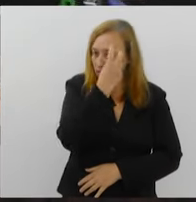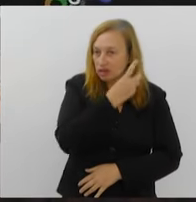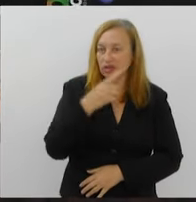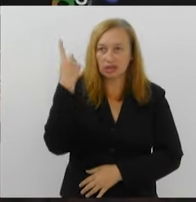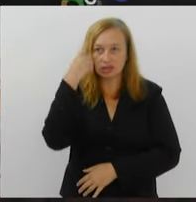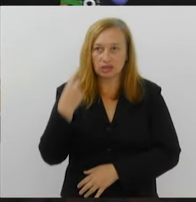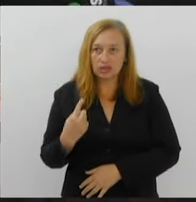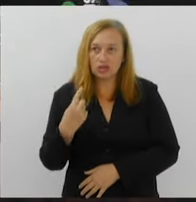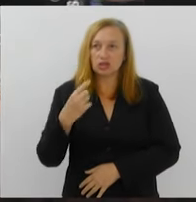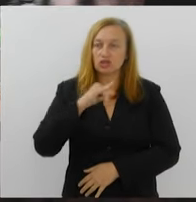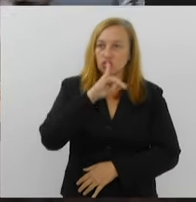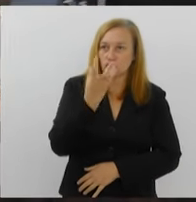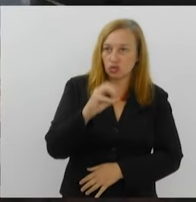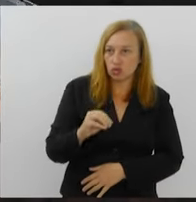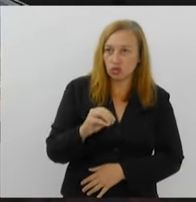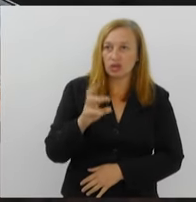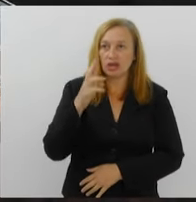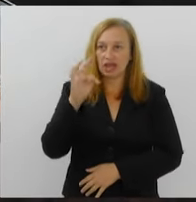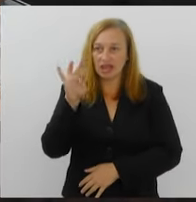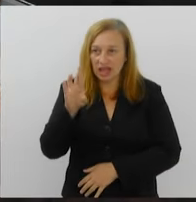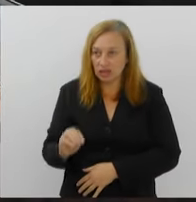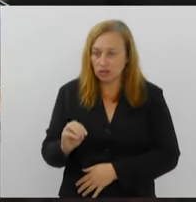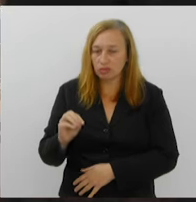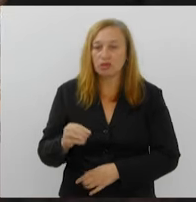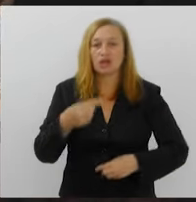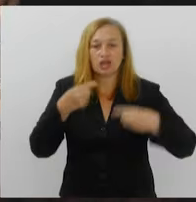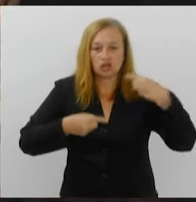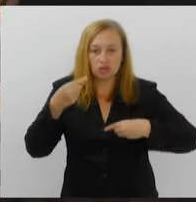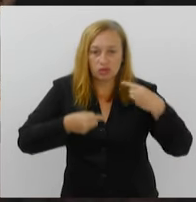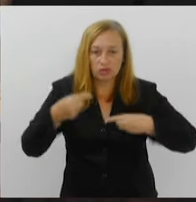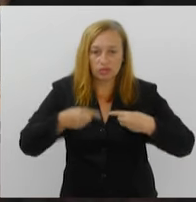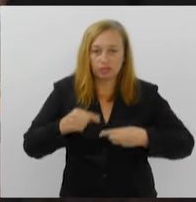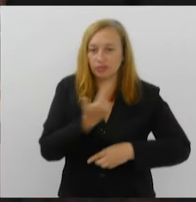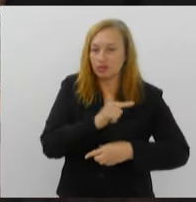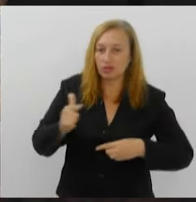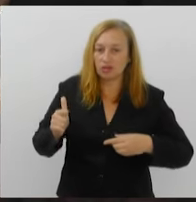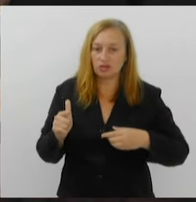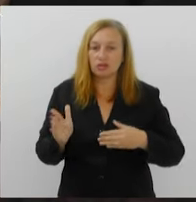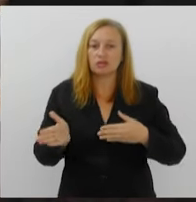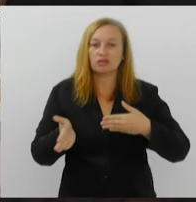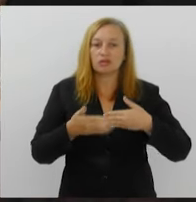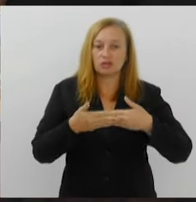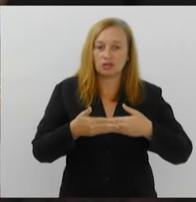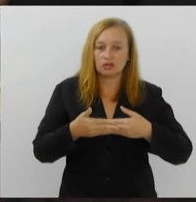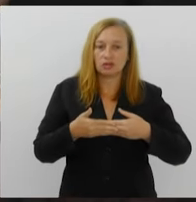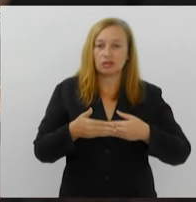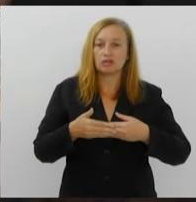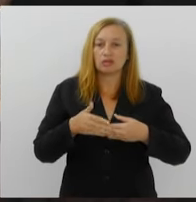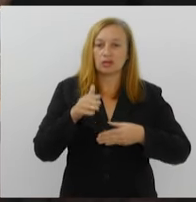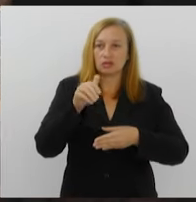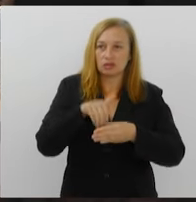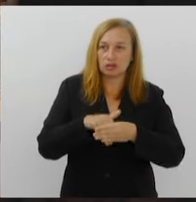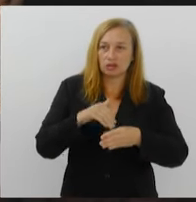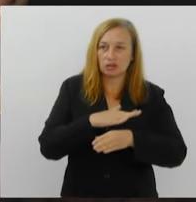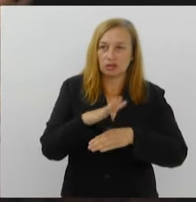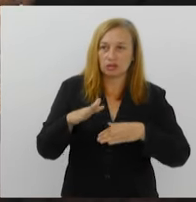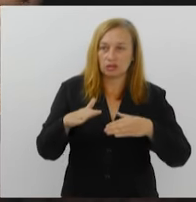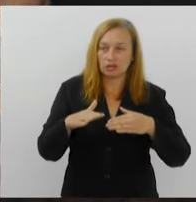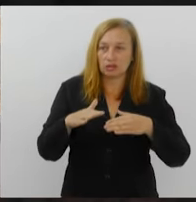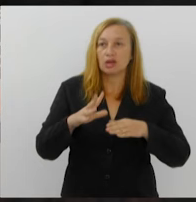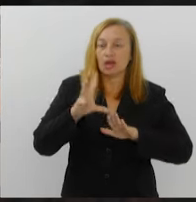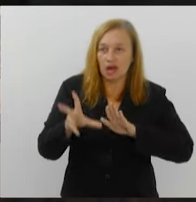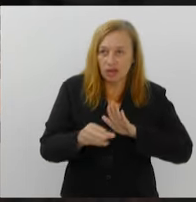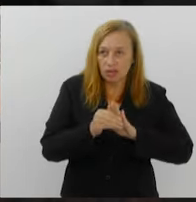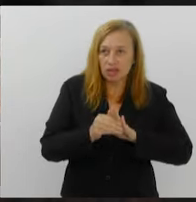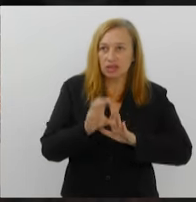Monteiro, Júlio Rocha e Renato Machado. Em discussão, não havendo quem queira discutir, encerrada a discussão. Em votação, a